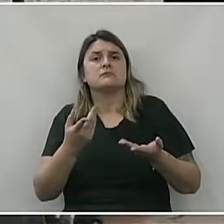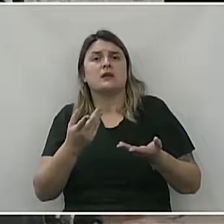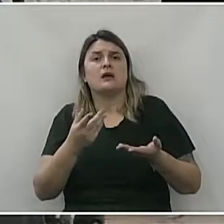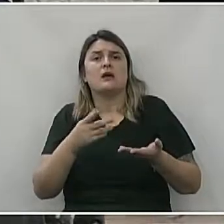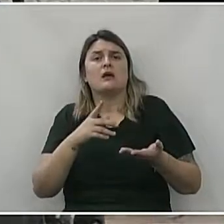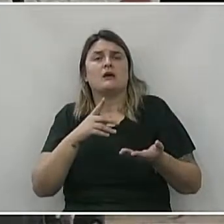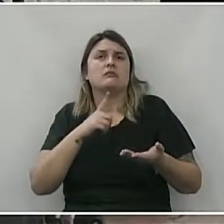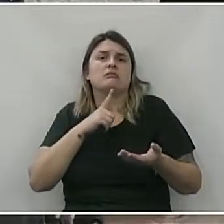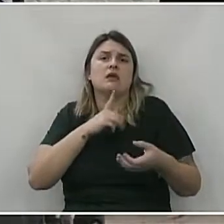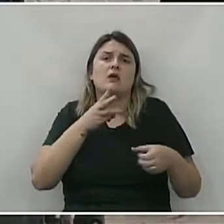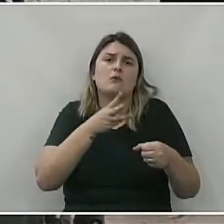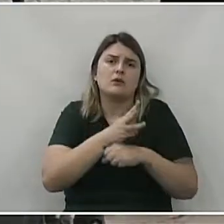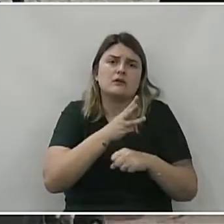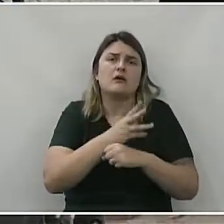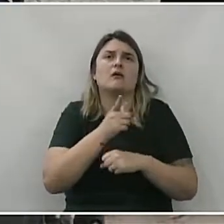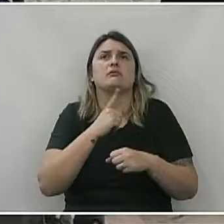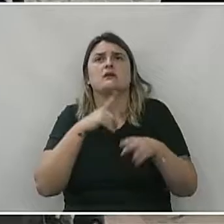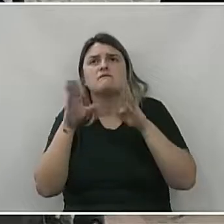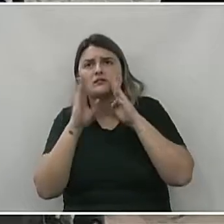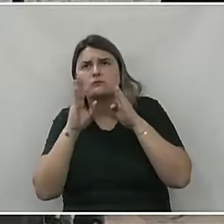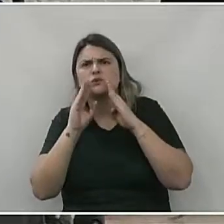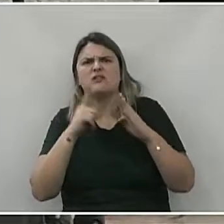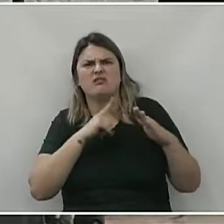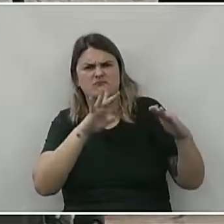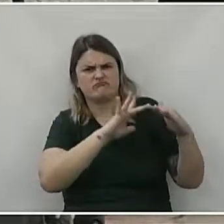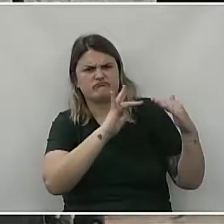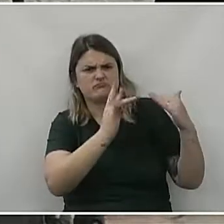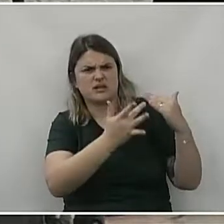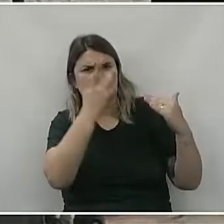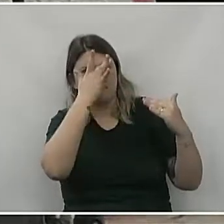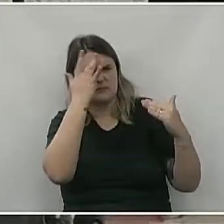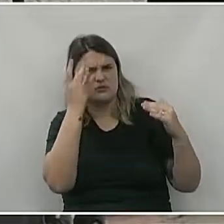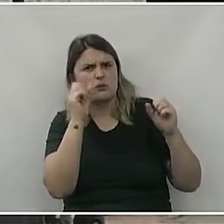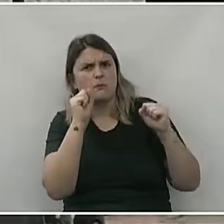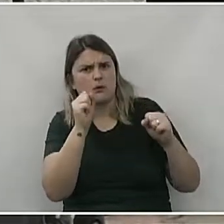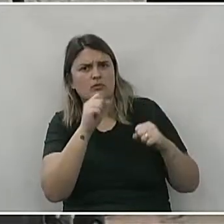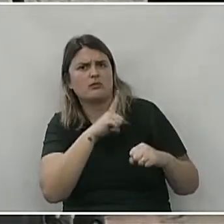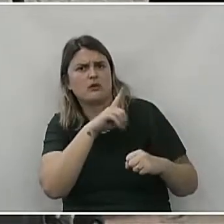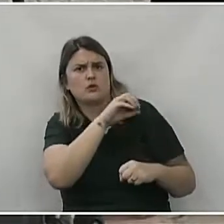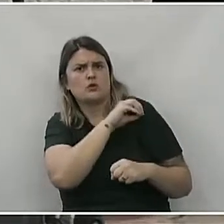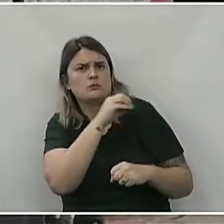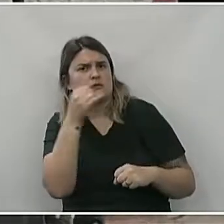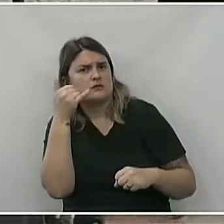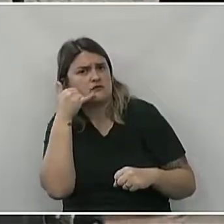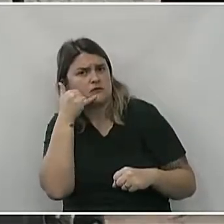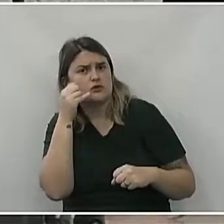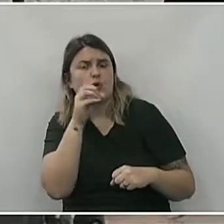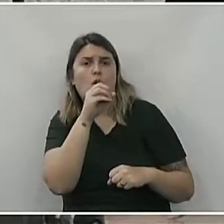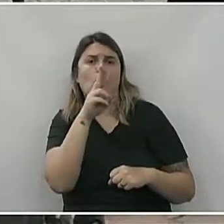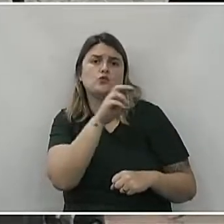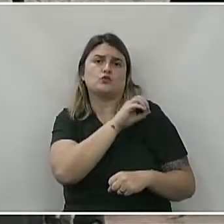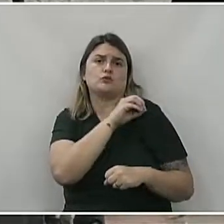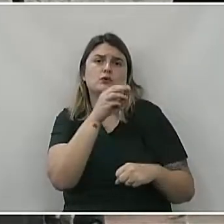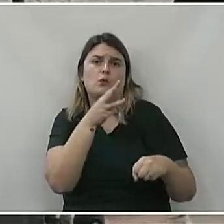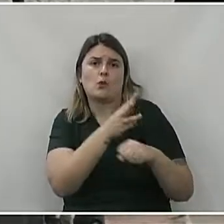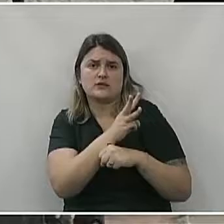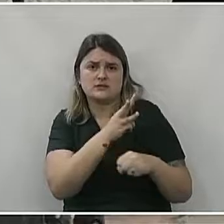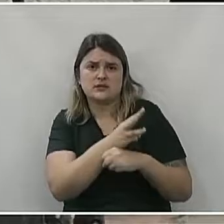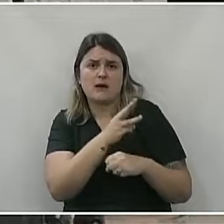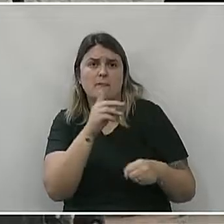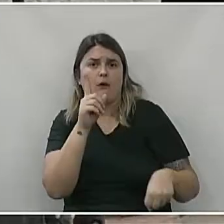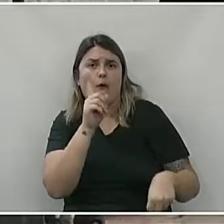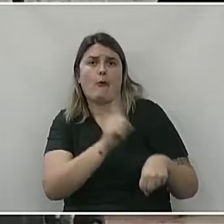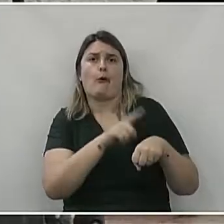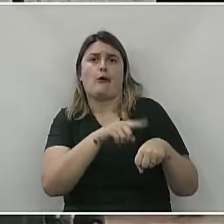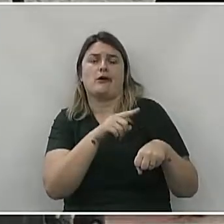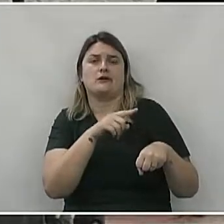que é o WhatsApp, Facebook, redes sociais, que as pessoas possam ter o telefone ou até mesmo o WhatsApp disponível, até porque não é